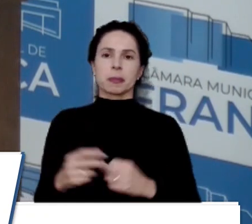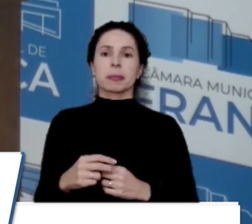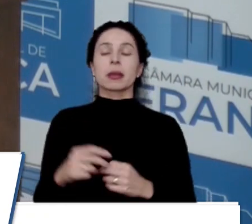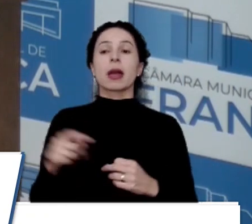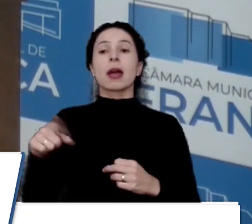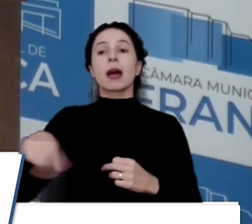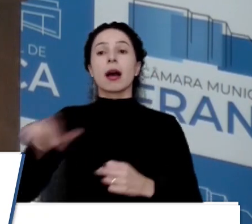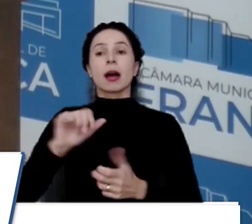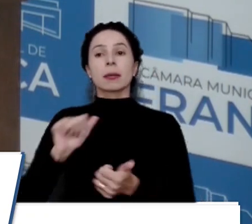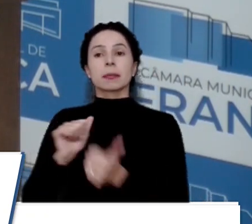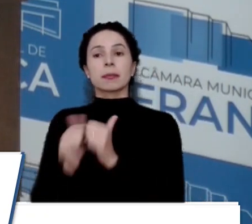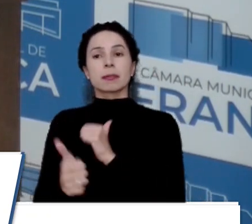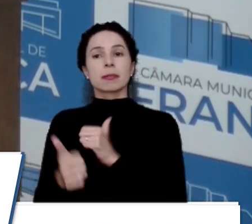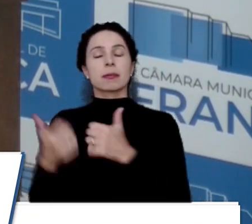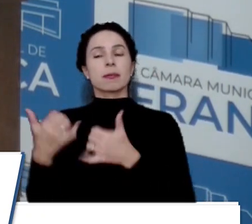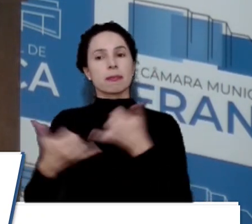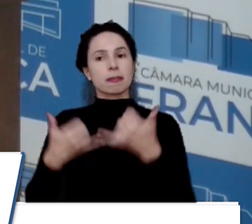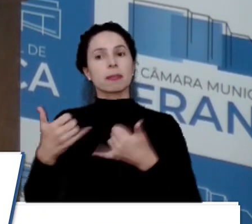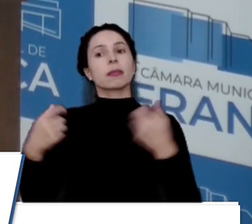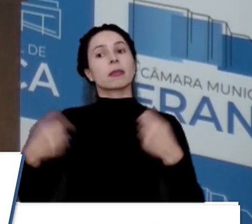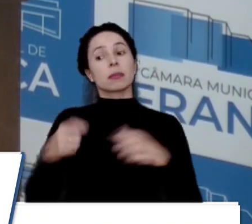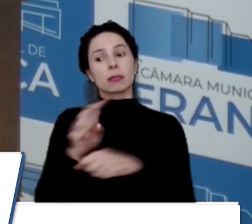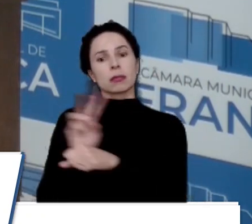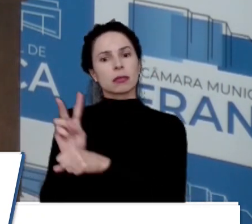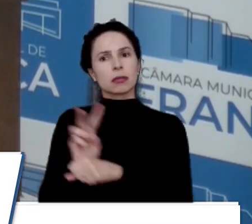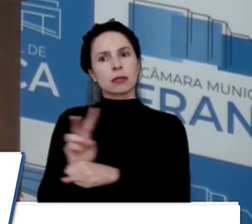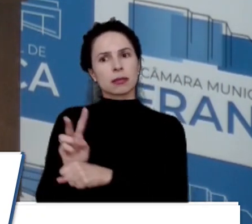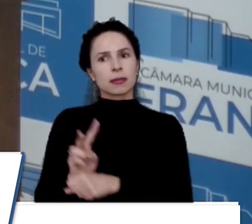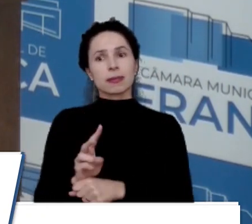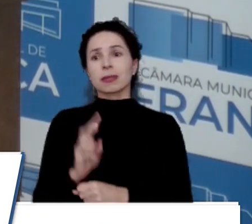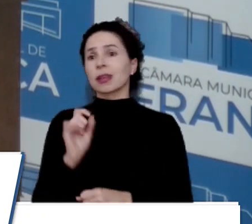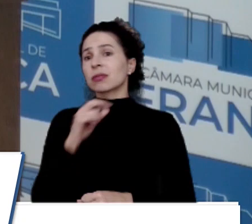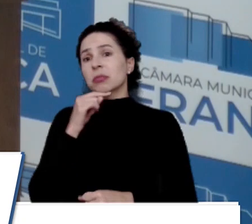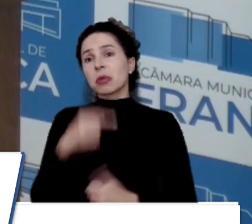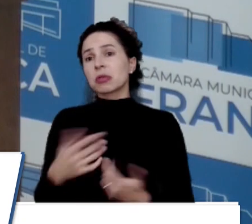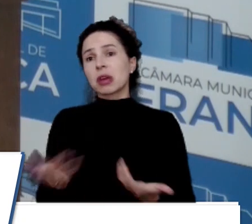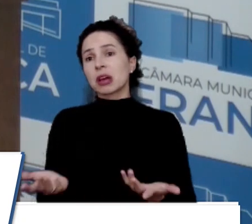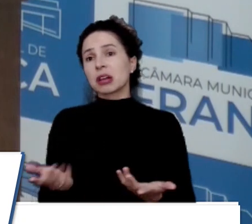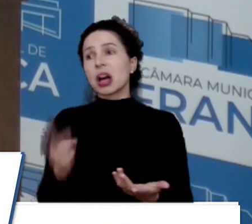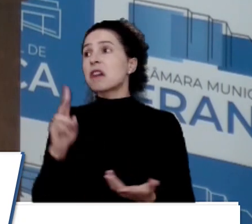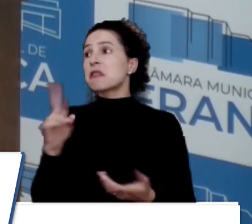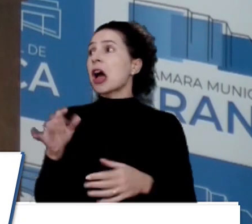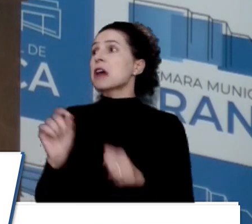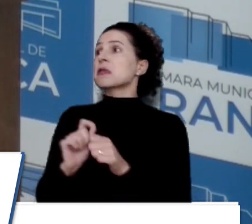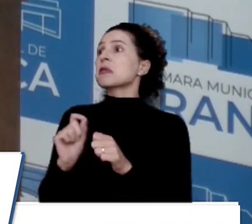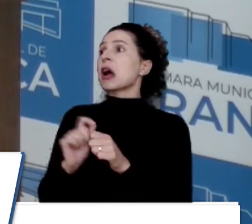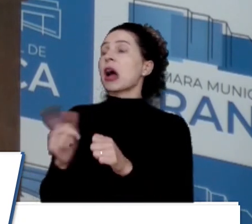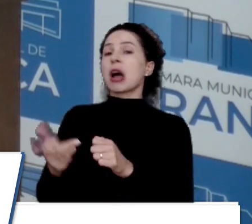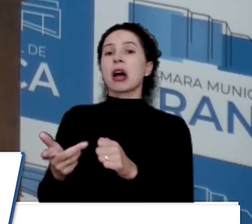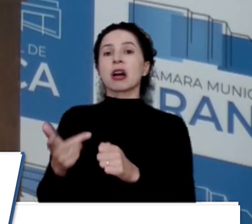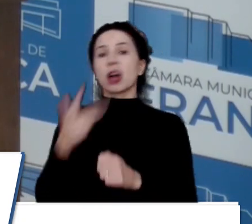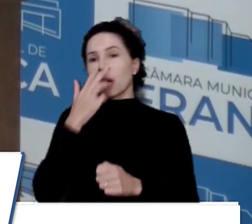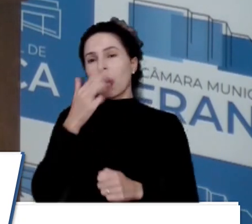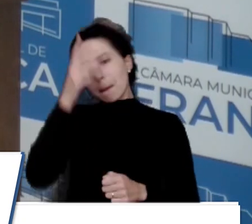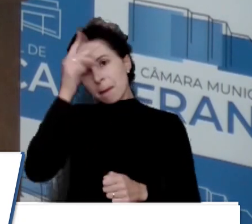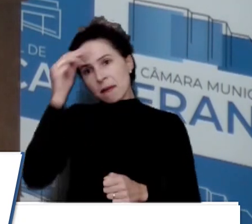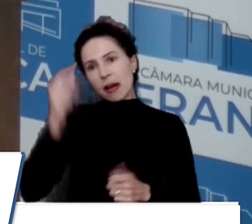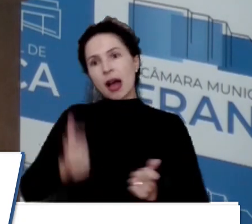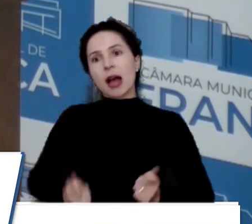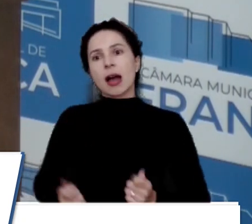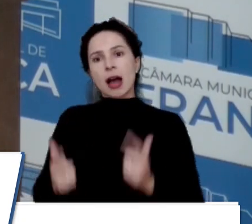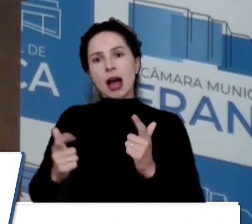as áreas lazer precisa de ser cuidado porque senão não adianta vai lá e faz né Igual o prefeito gastando cada